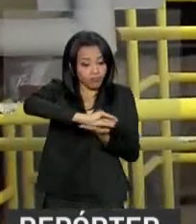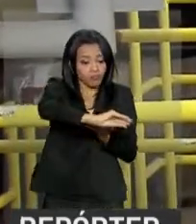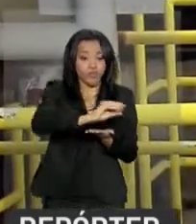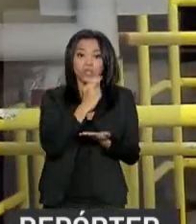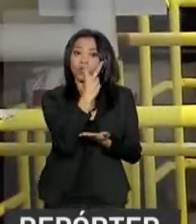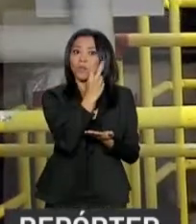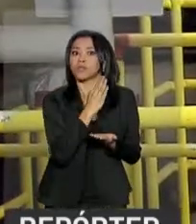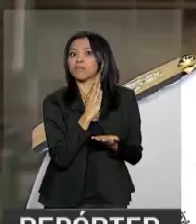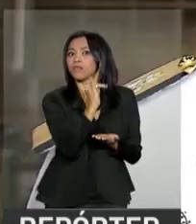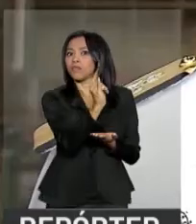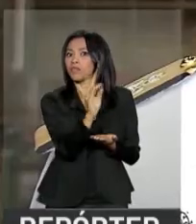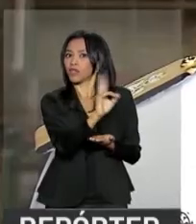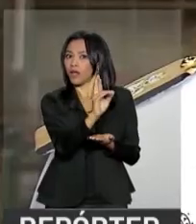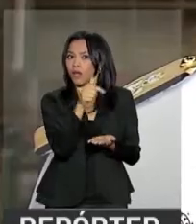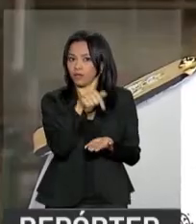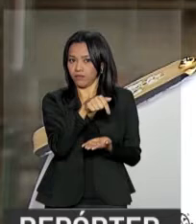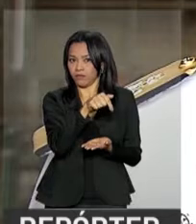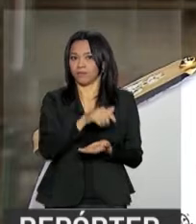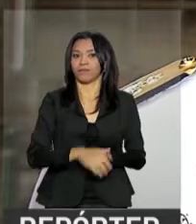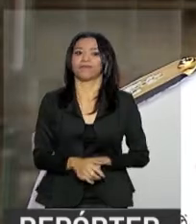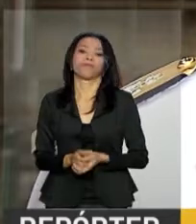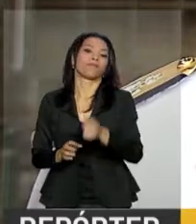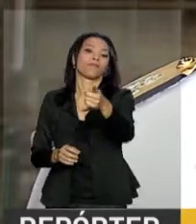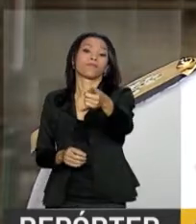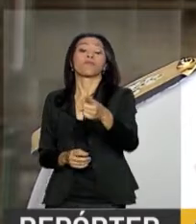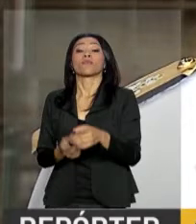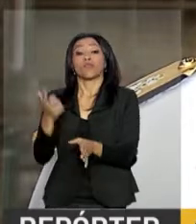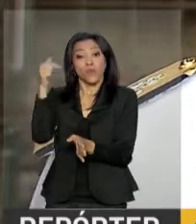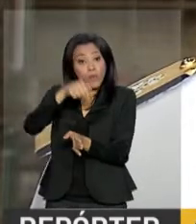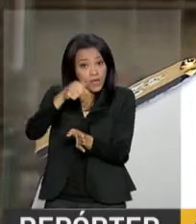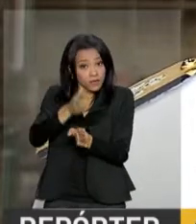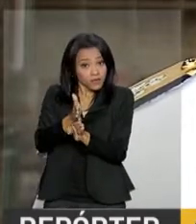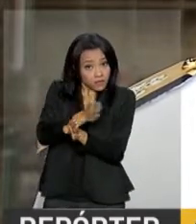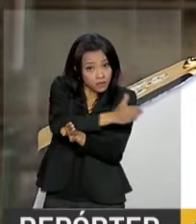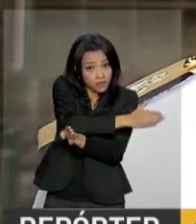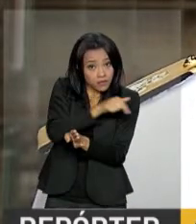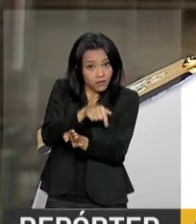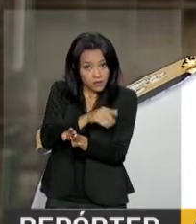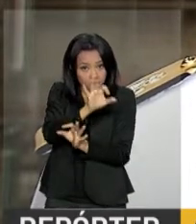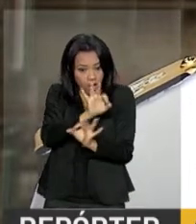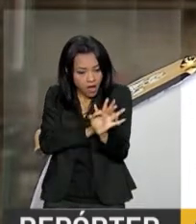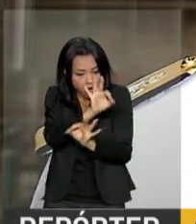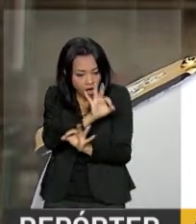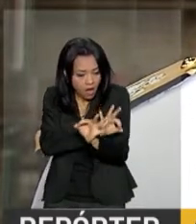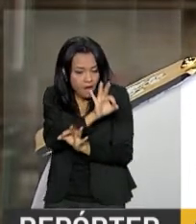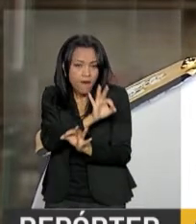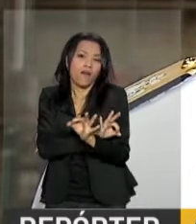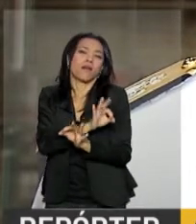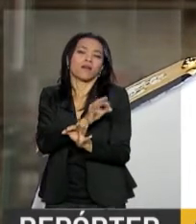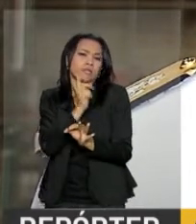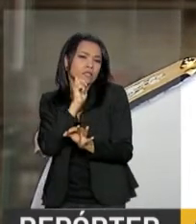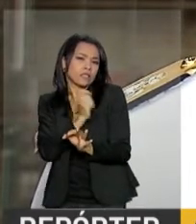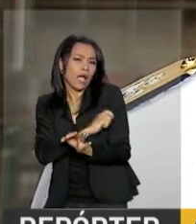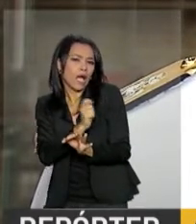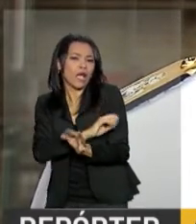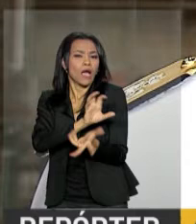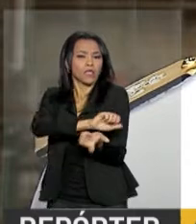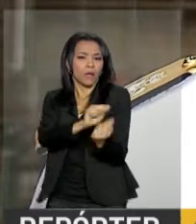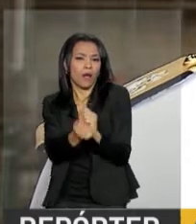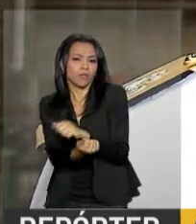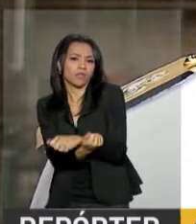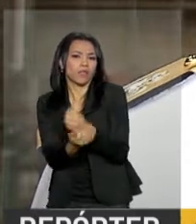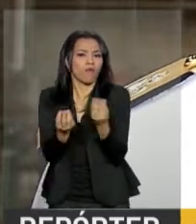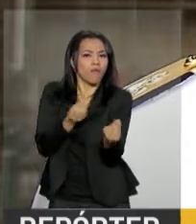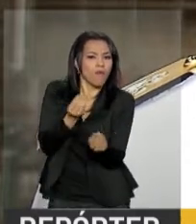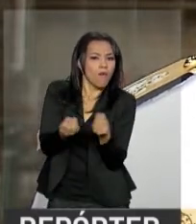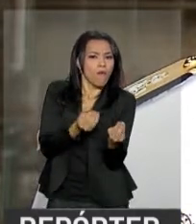reais com isso aqui nós conseguimos verificar se o projeto está adequado e como é que ele pode ser aperfeiçoado